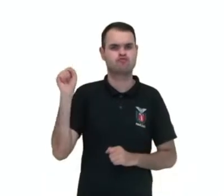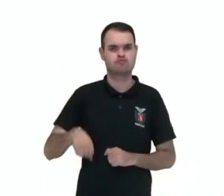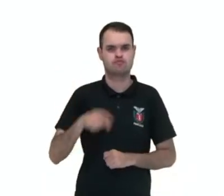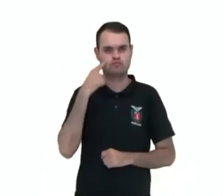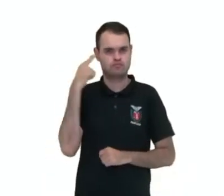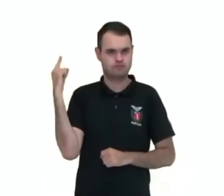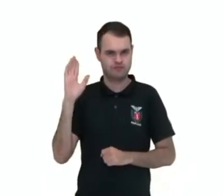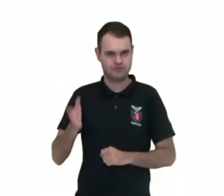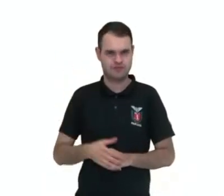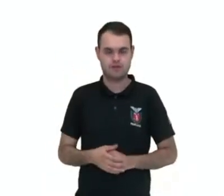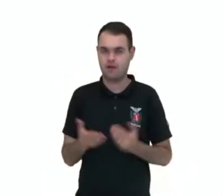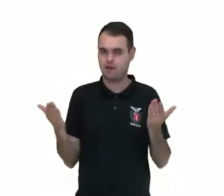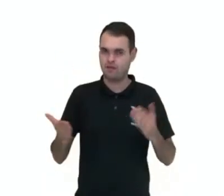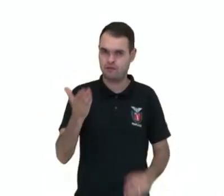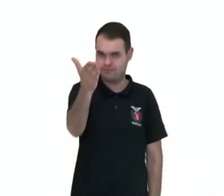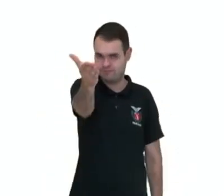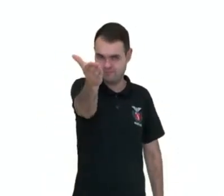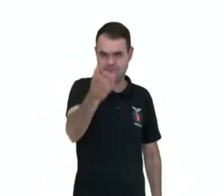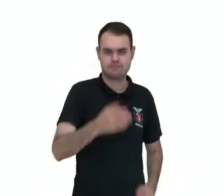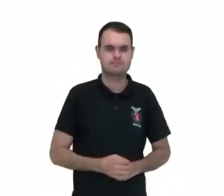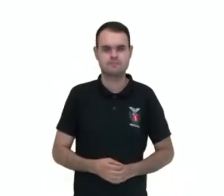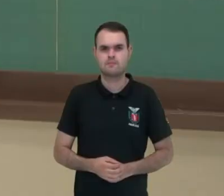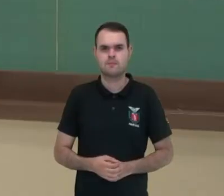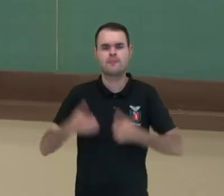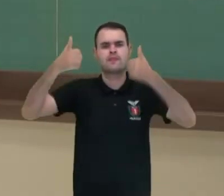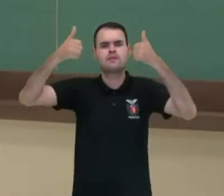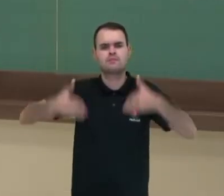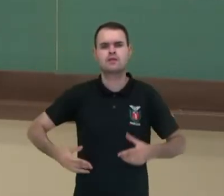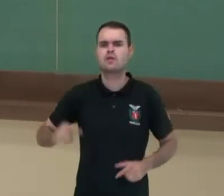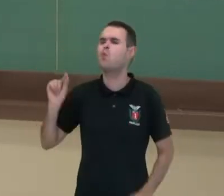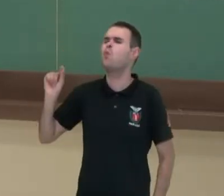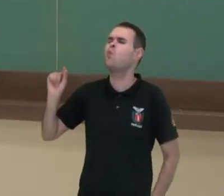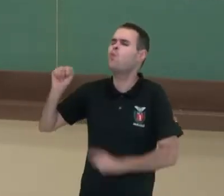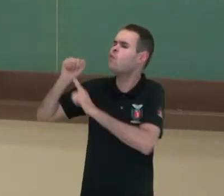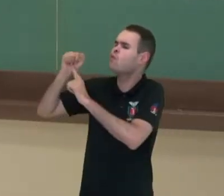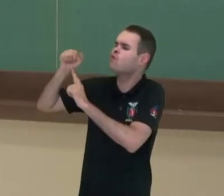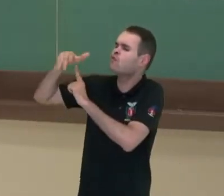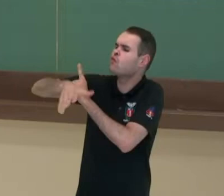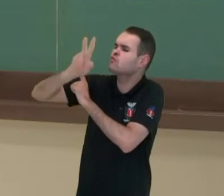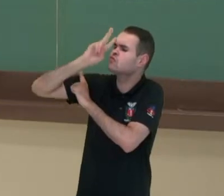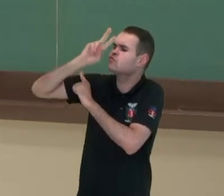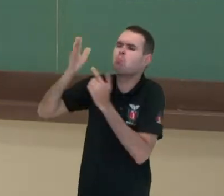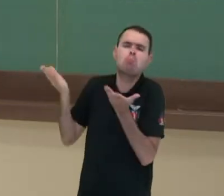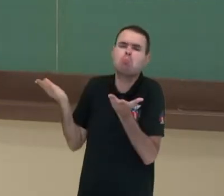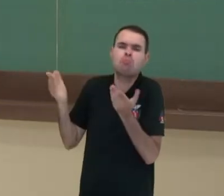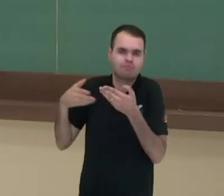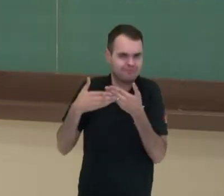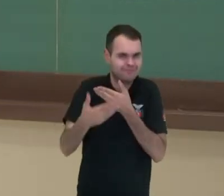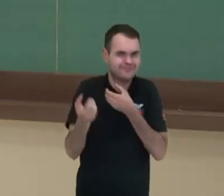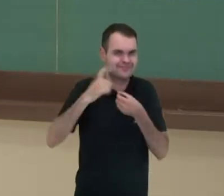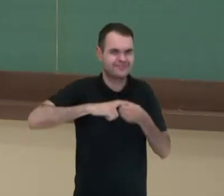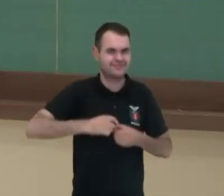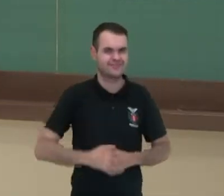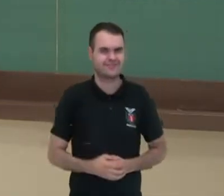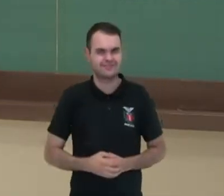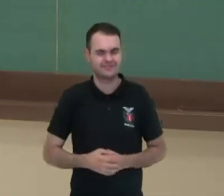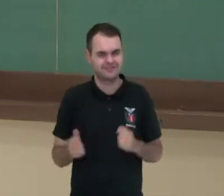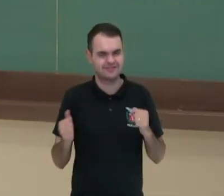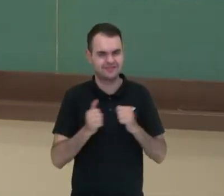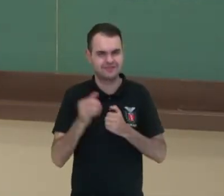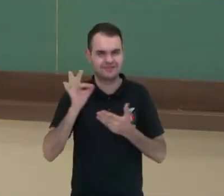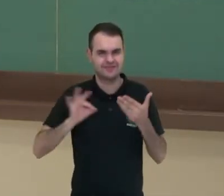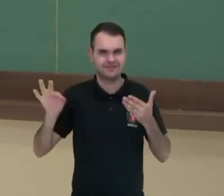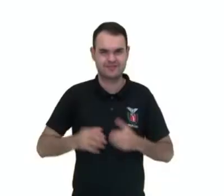isso? Agora é com vocês. Explique o que são fontes históricas. Daqui a pouquinho nós voltamos. Corrigimos, João.